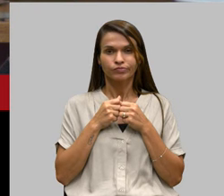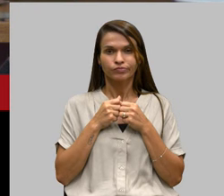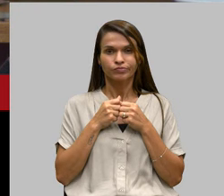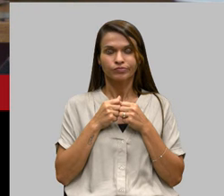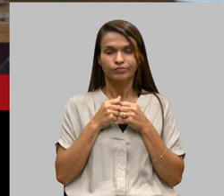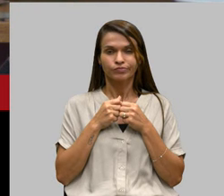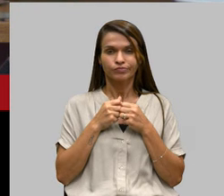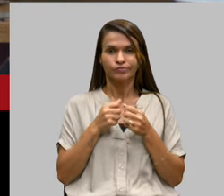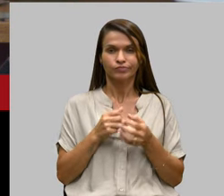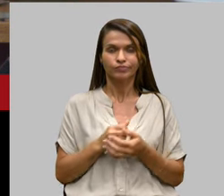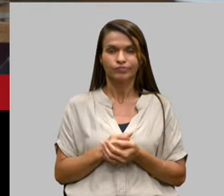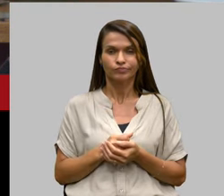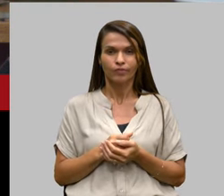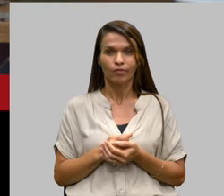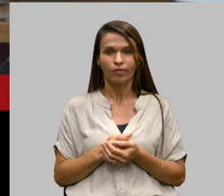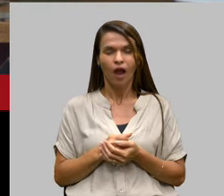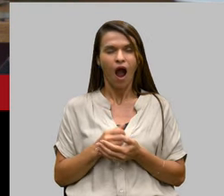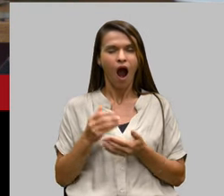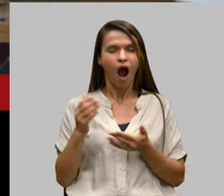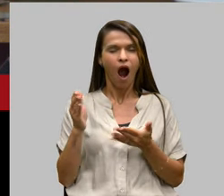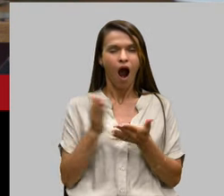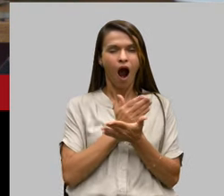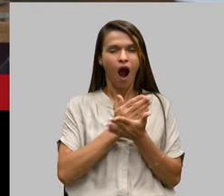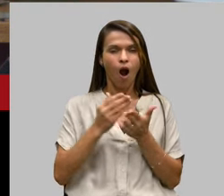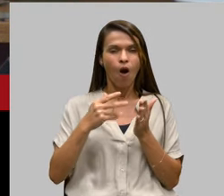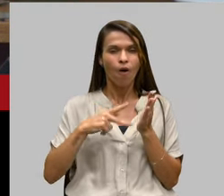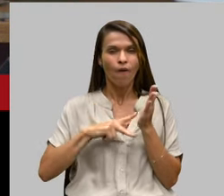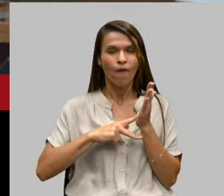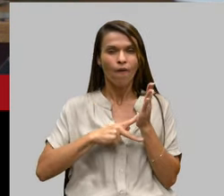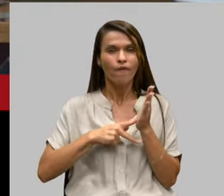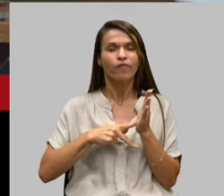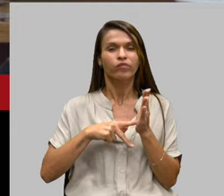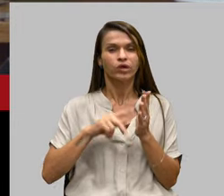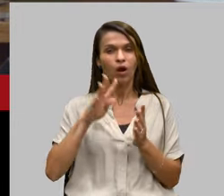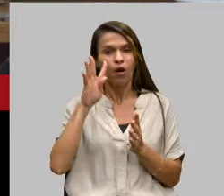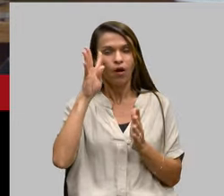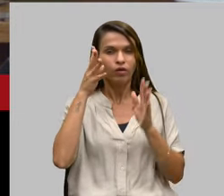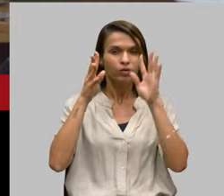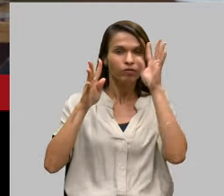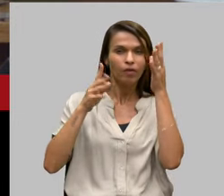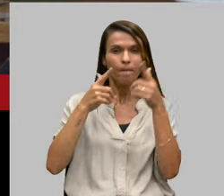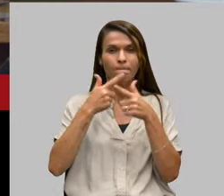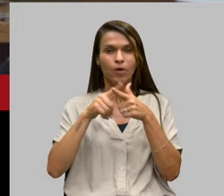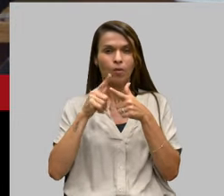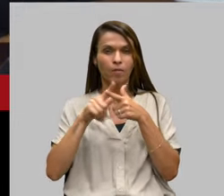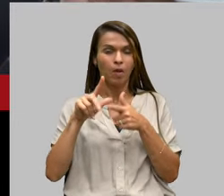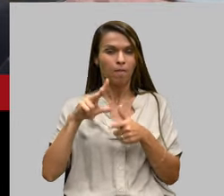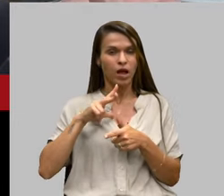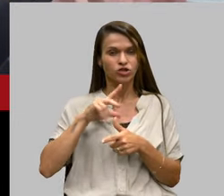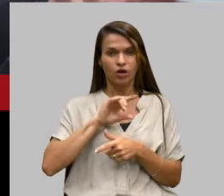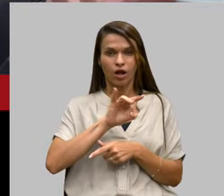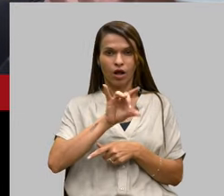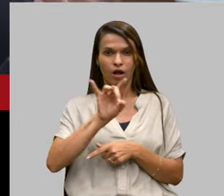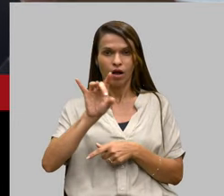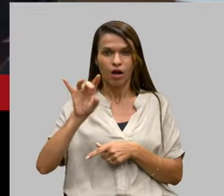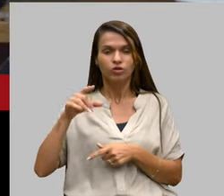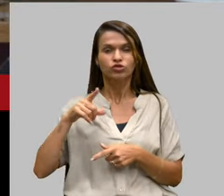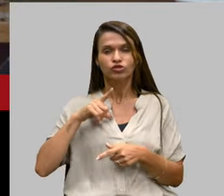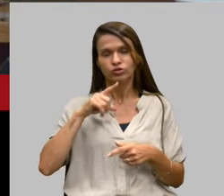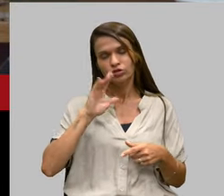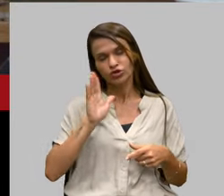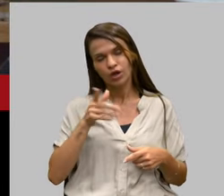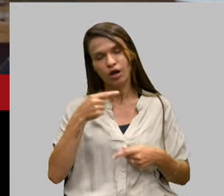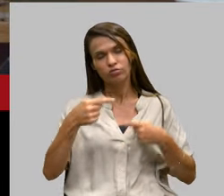Eh alguns sindicatos inclusive foram resolver seus problemas próprios né que havia uma discussão